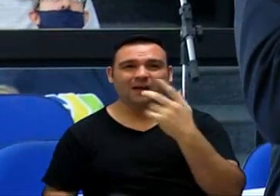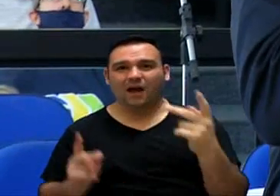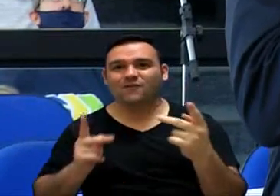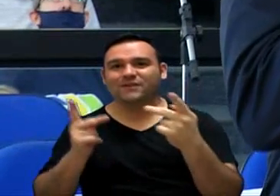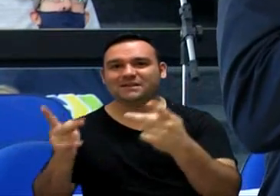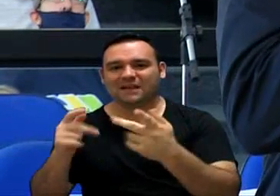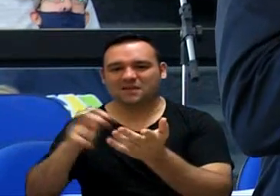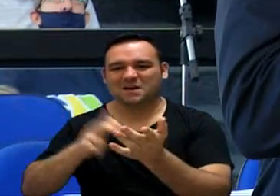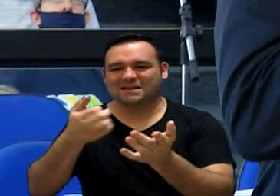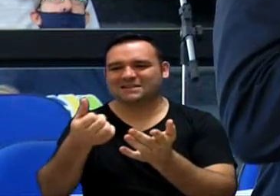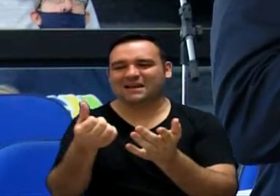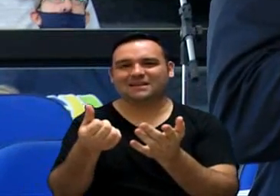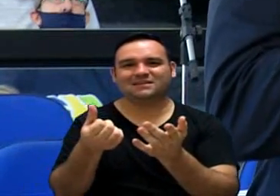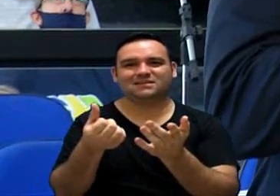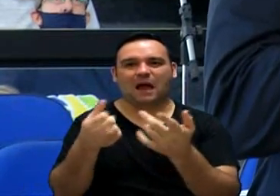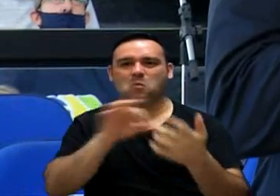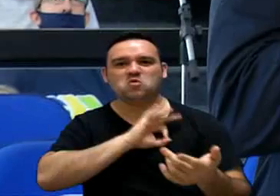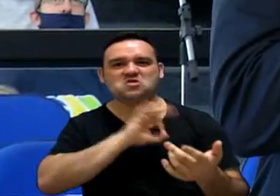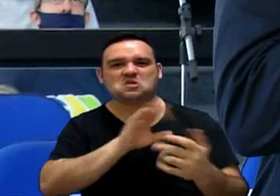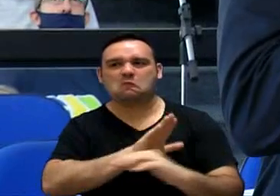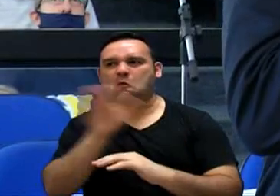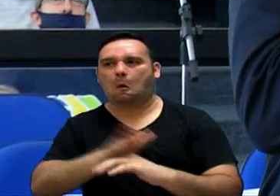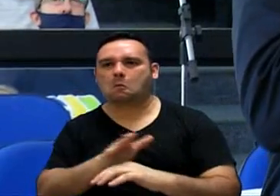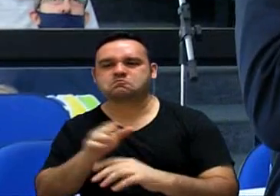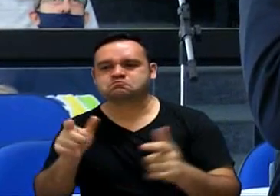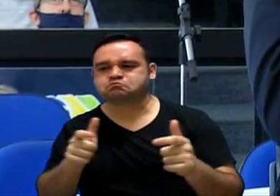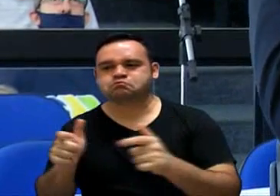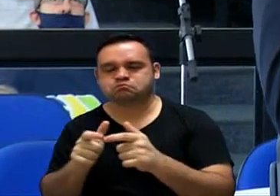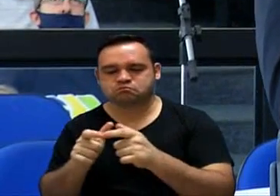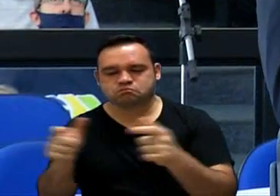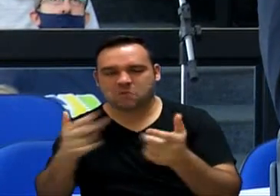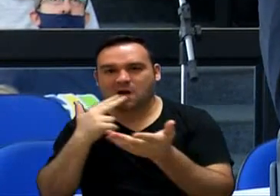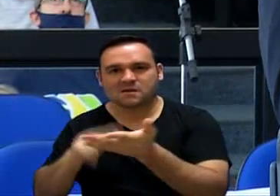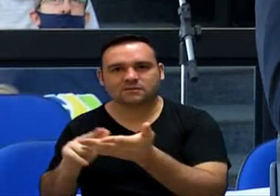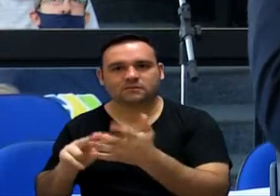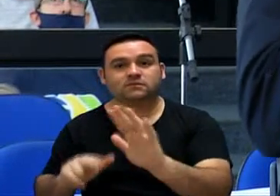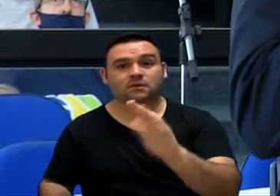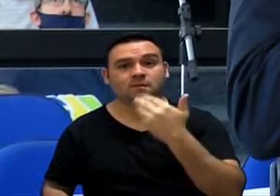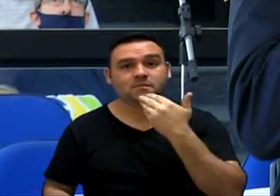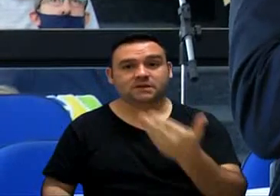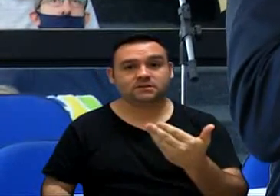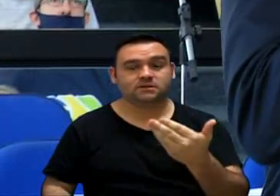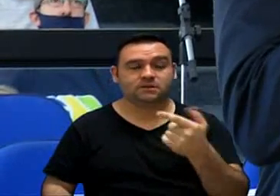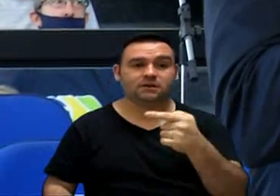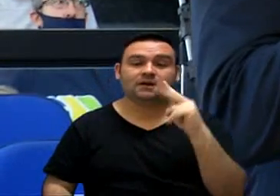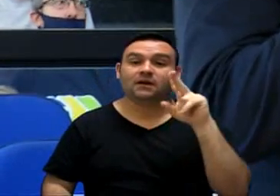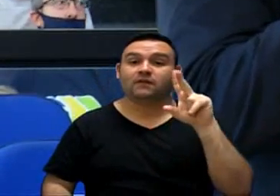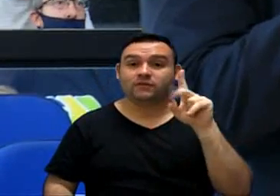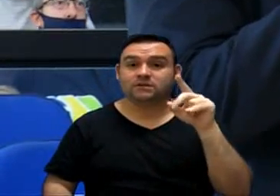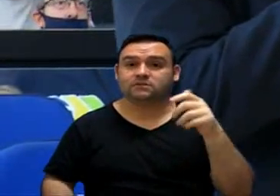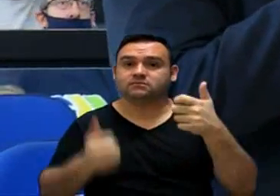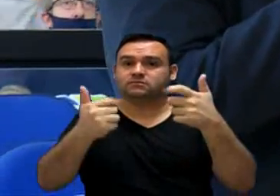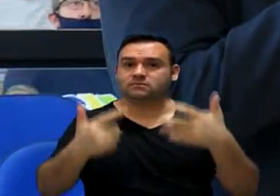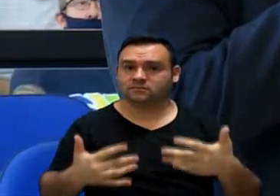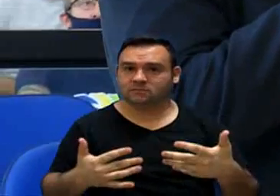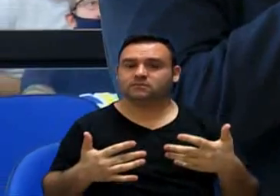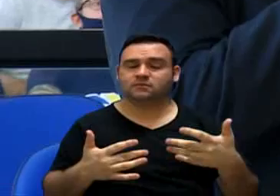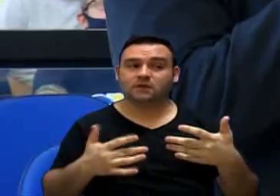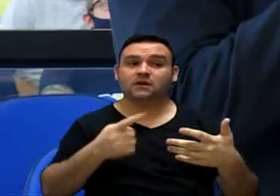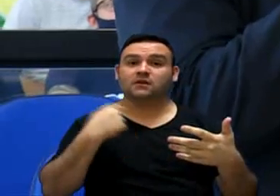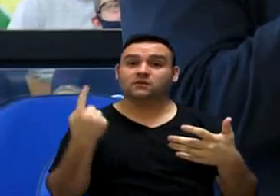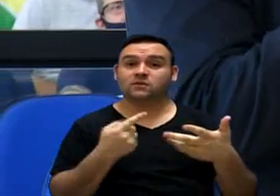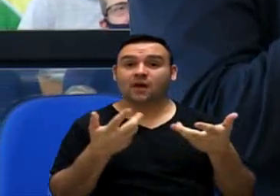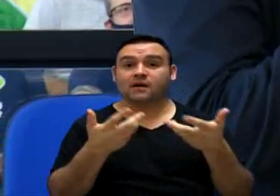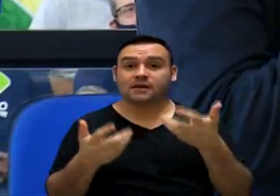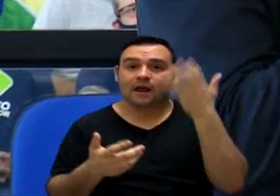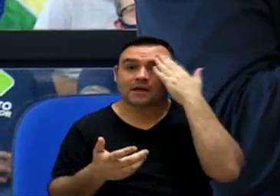visitada às 6 horas da manhã. Então, nós vamos pedir explicações a esta casa. Nós